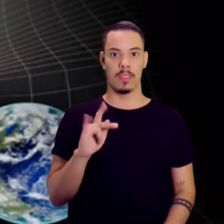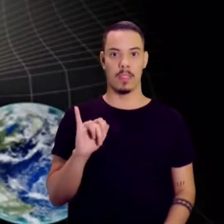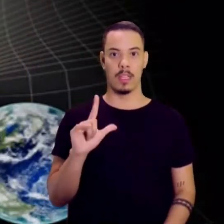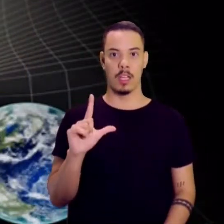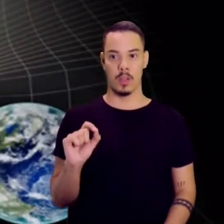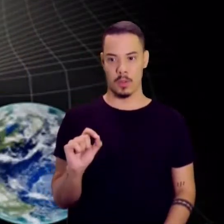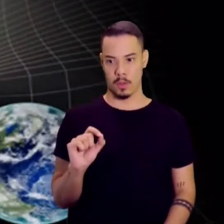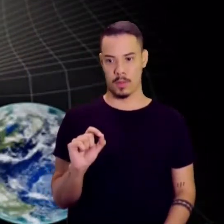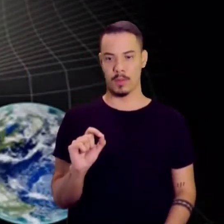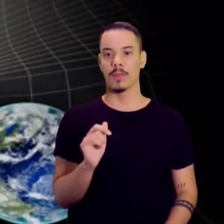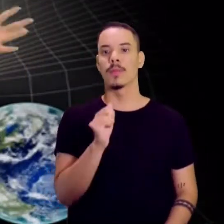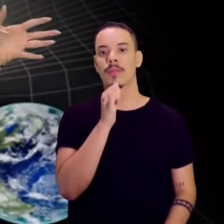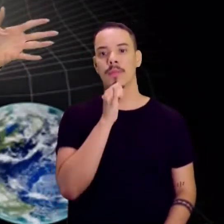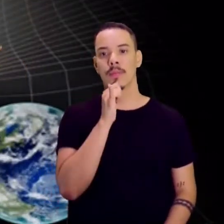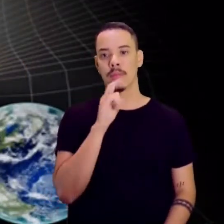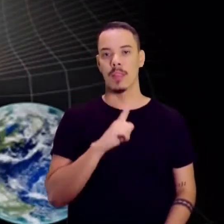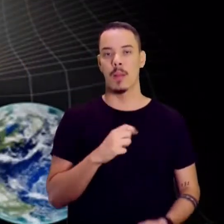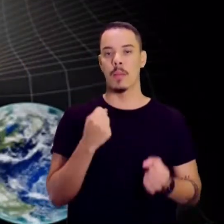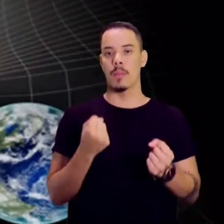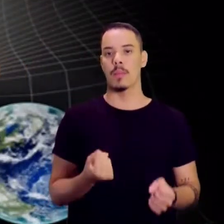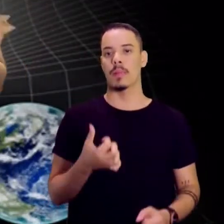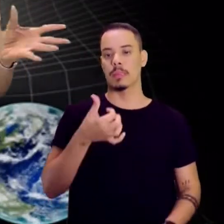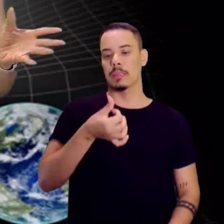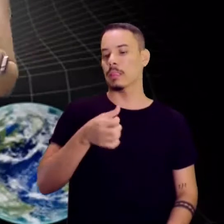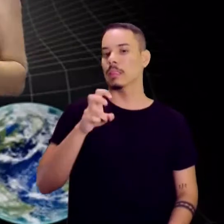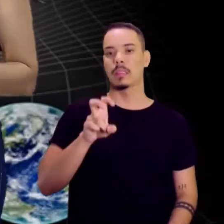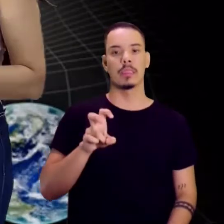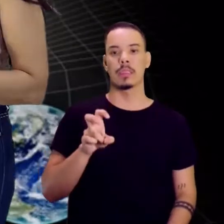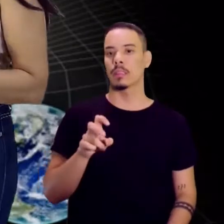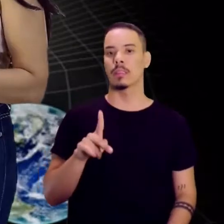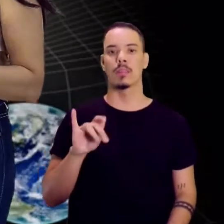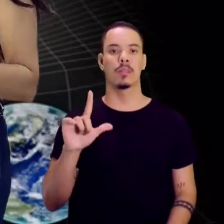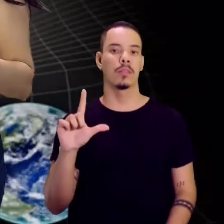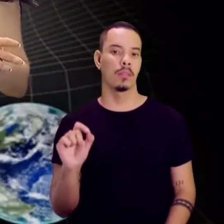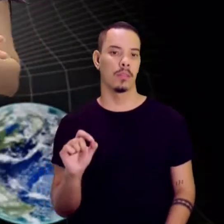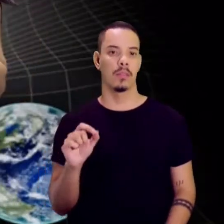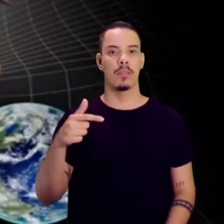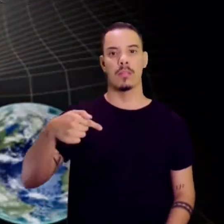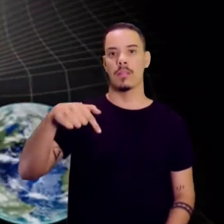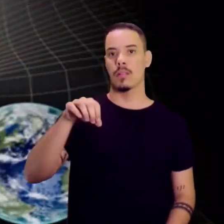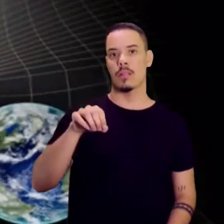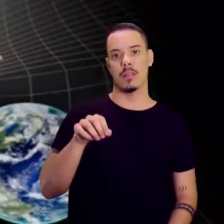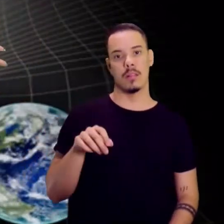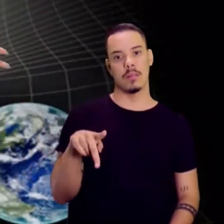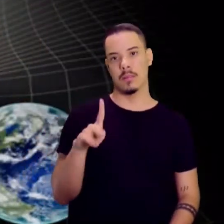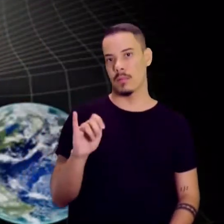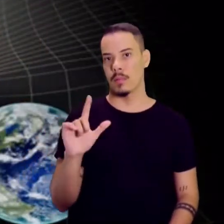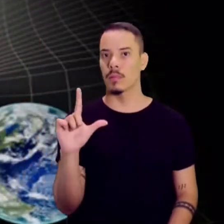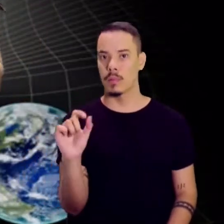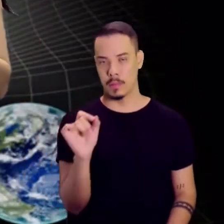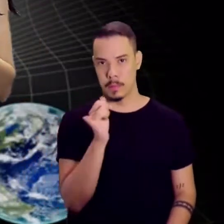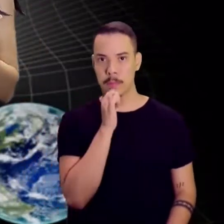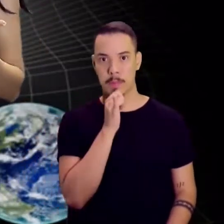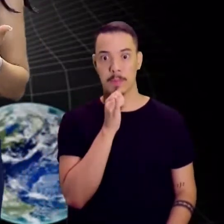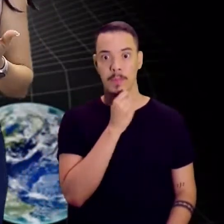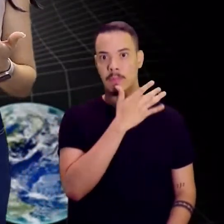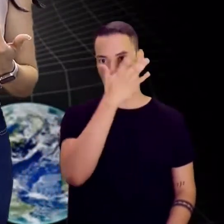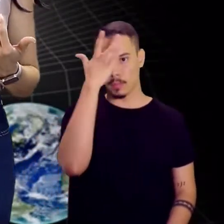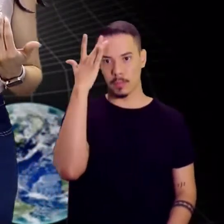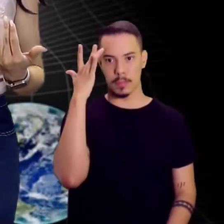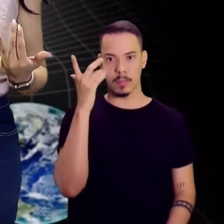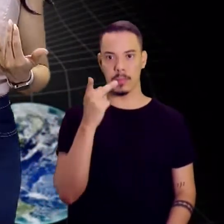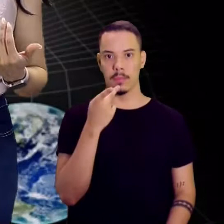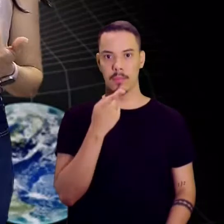quilo. Eu peso 65 quilos, eu peso 70 quilos, né? Ou seja, a pessoa já fala a